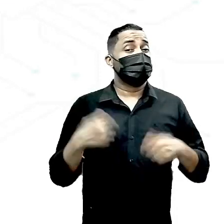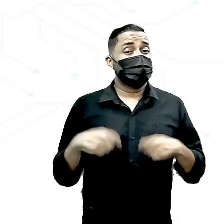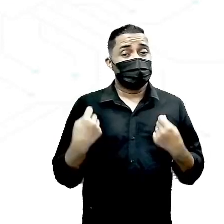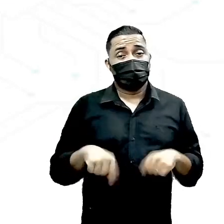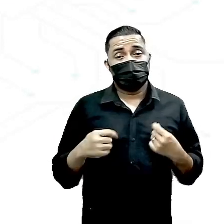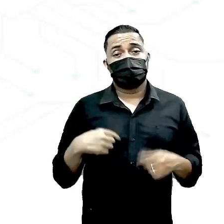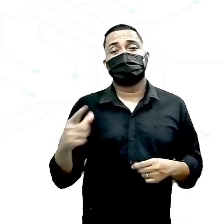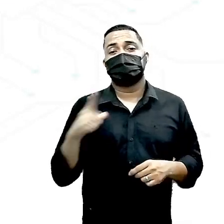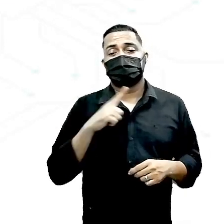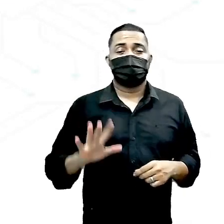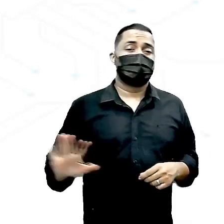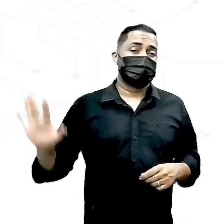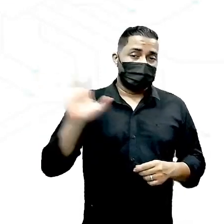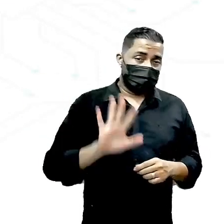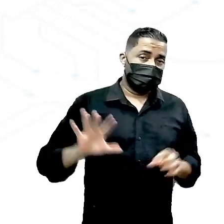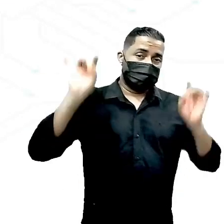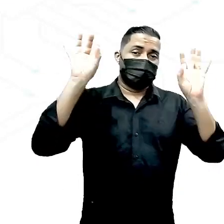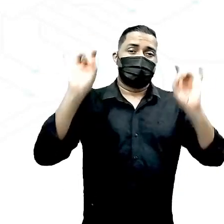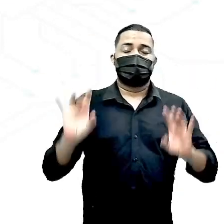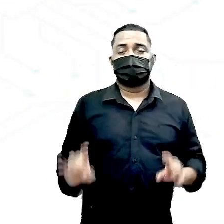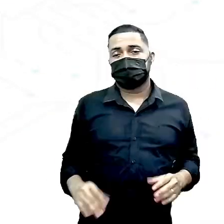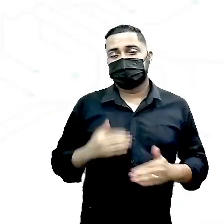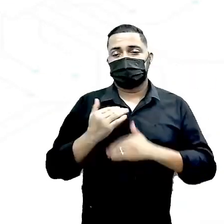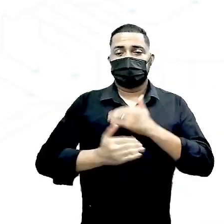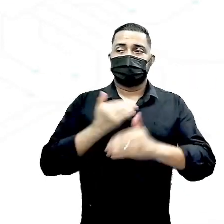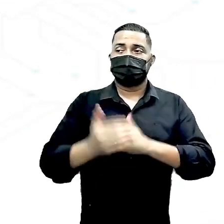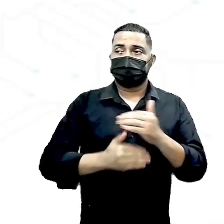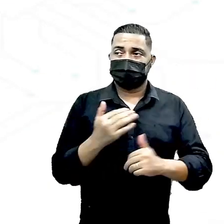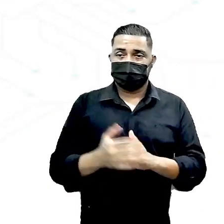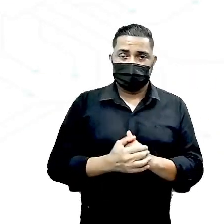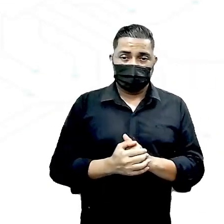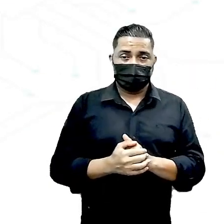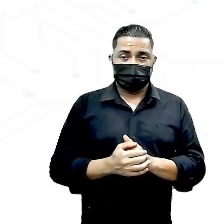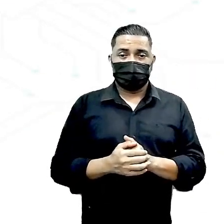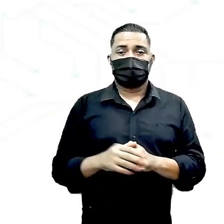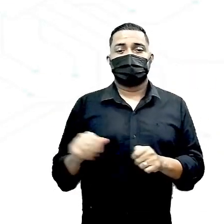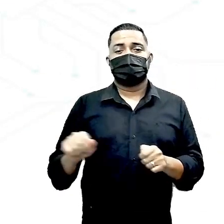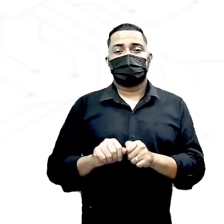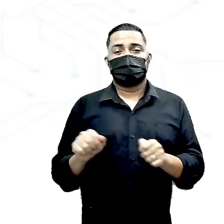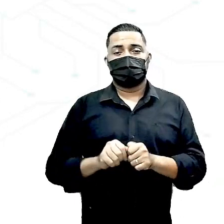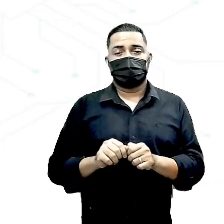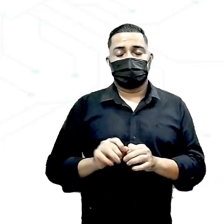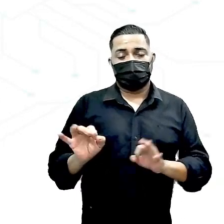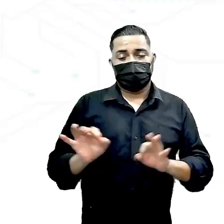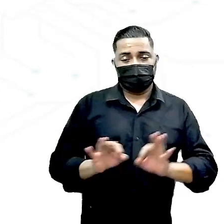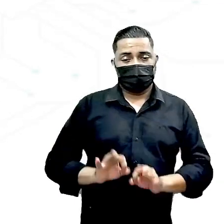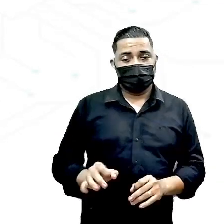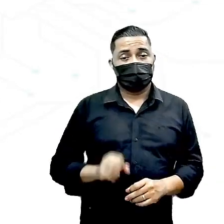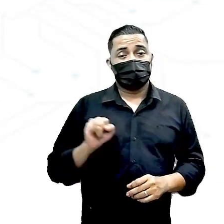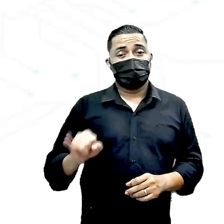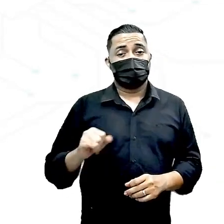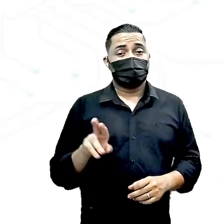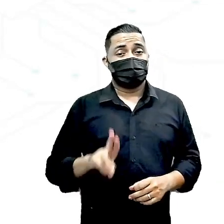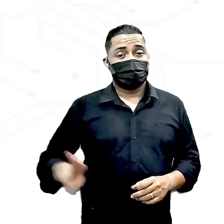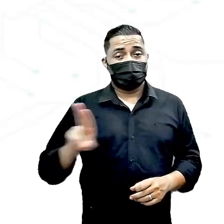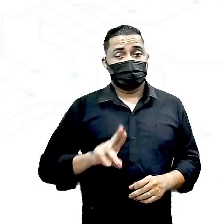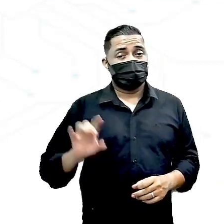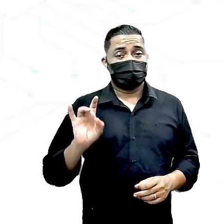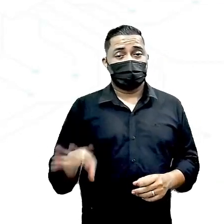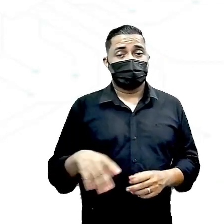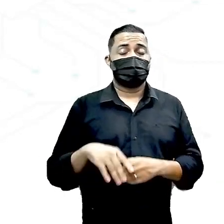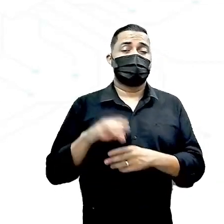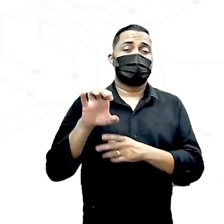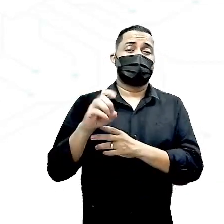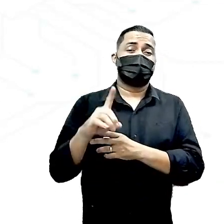a gente ter um ambiente específico de desenvolvimento para criar uma configuração. Se a gente fosse usar somente um editor